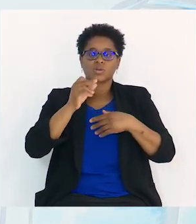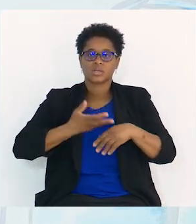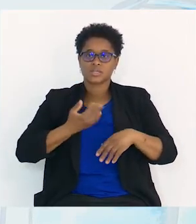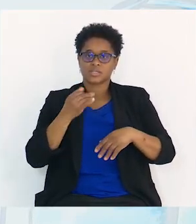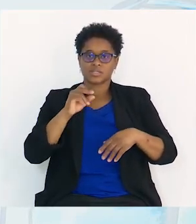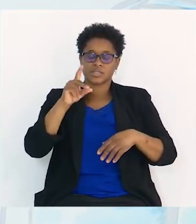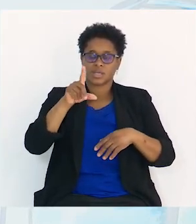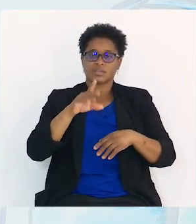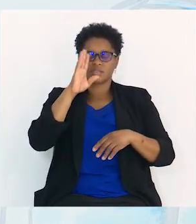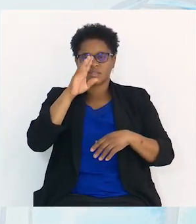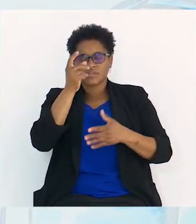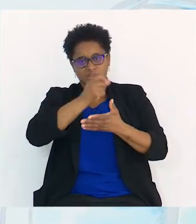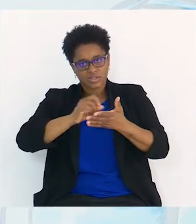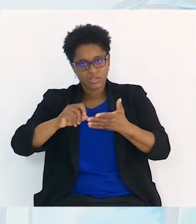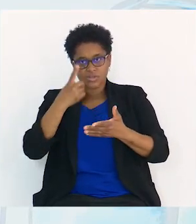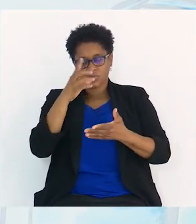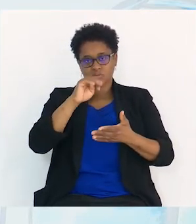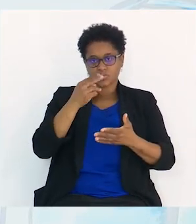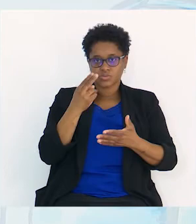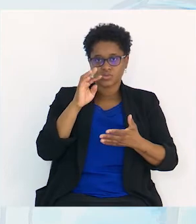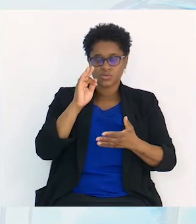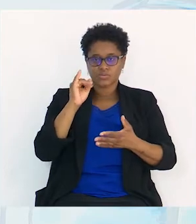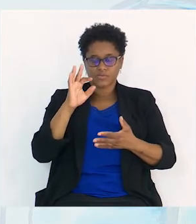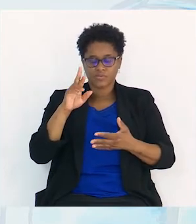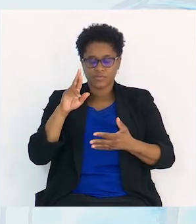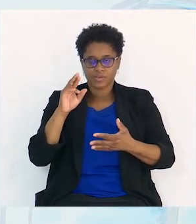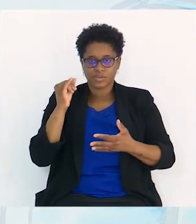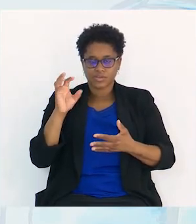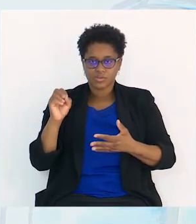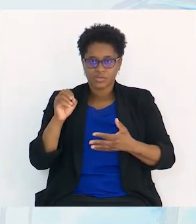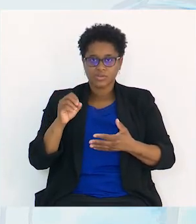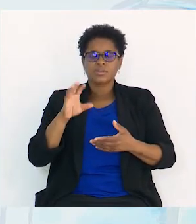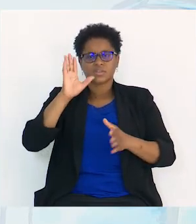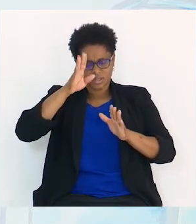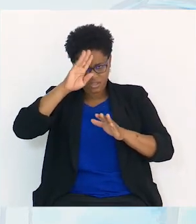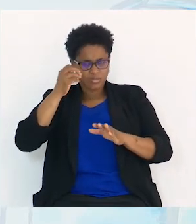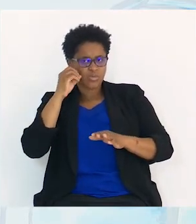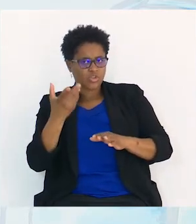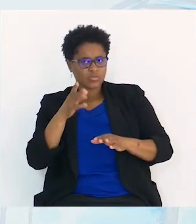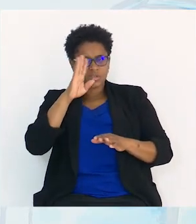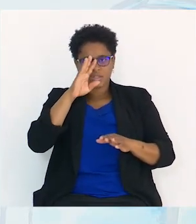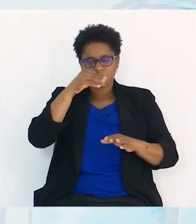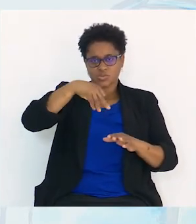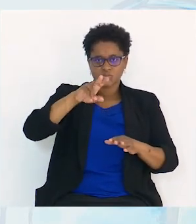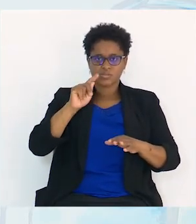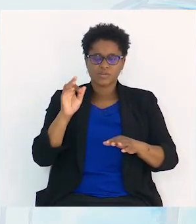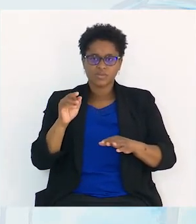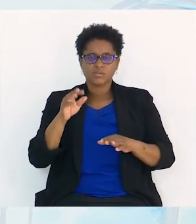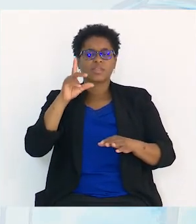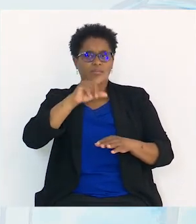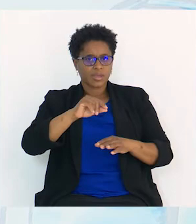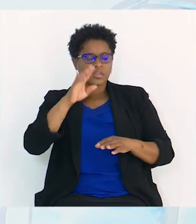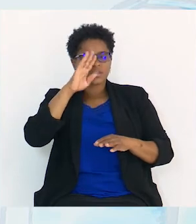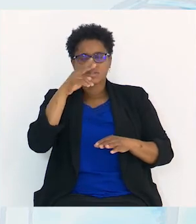for acrescentado um sufixo, já sabes como é que classificas. Se for um prefixo também. Se for os dois, já sabes como é